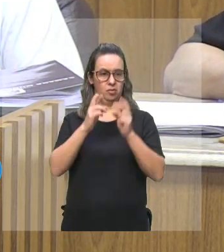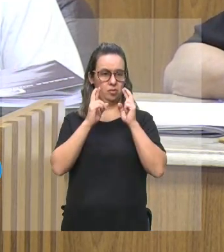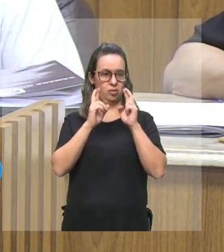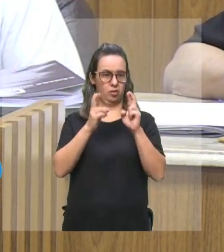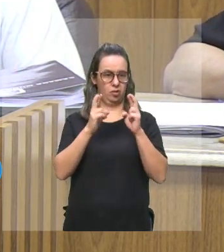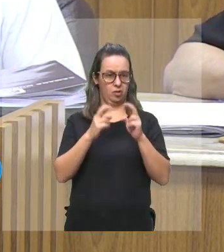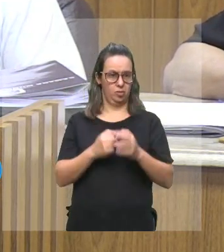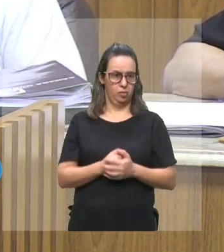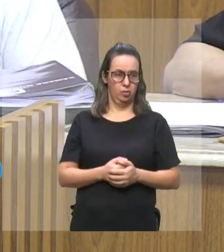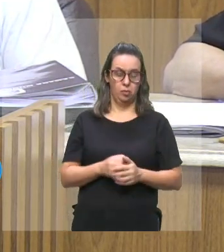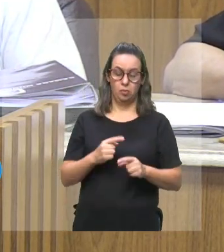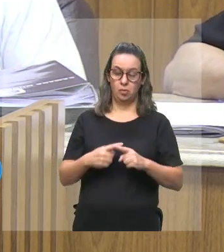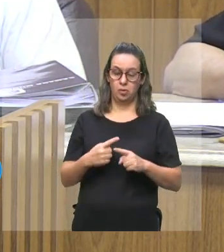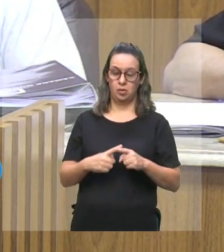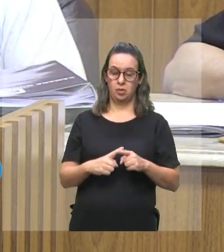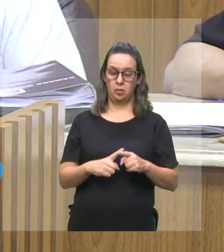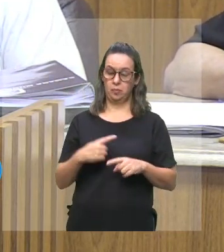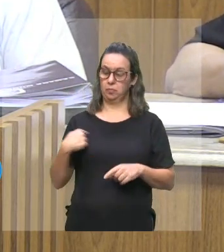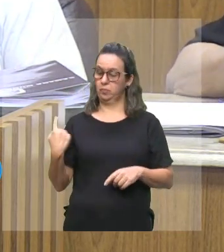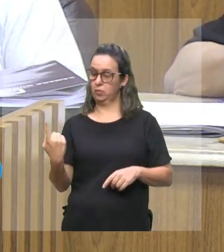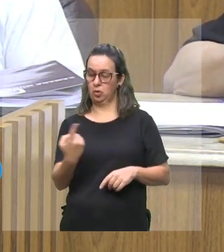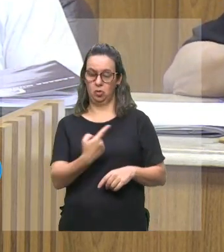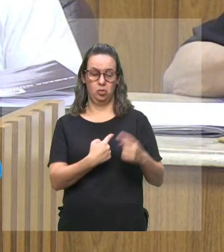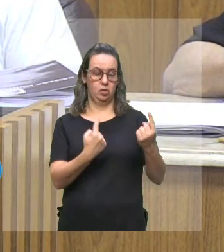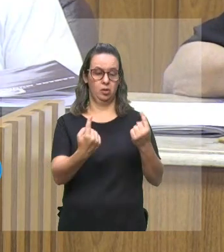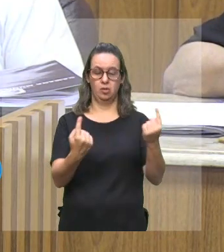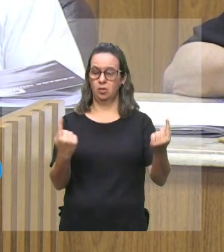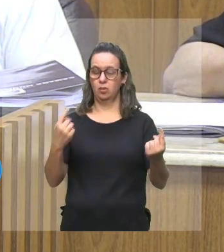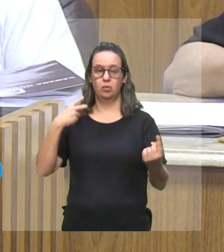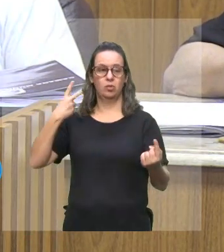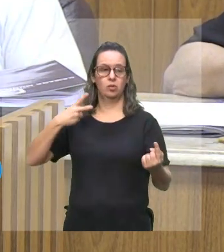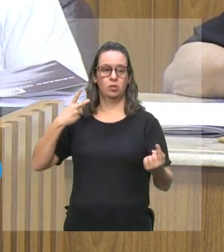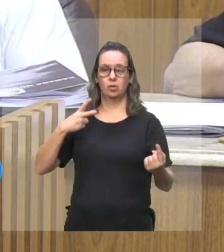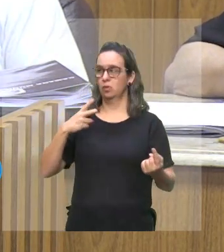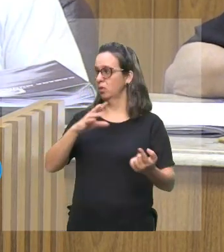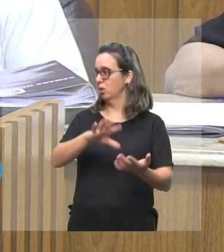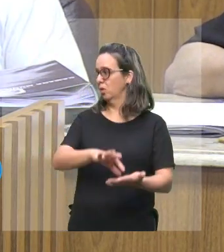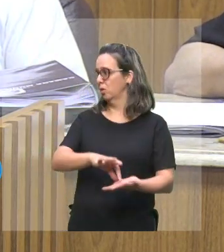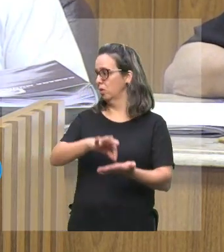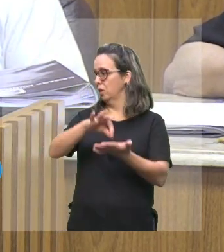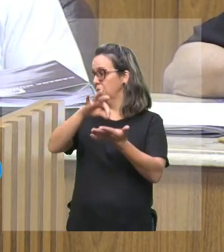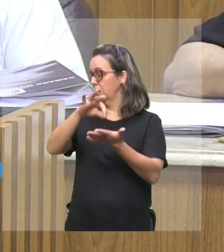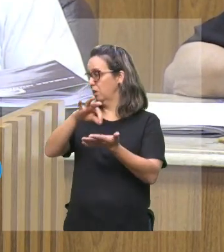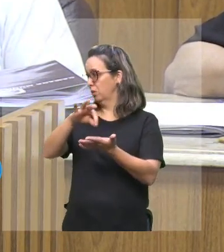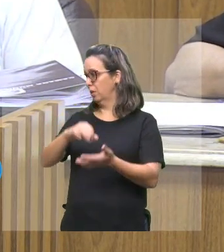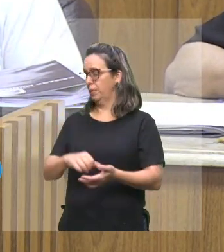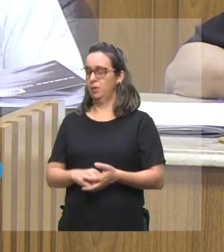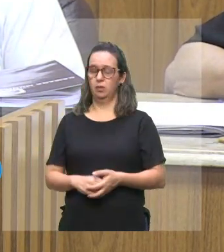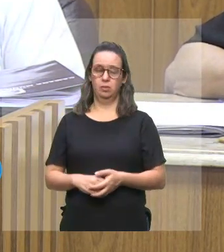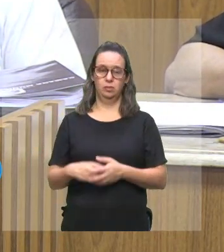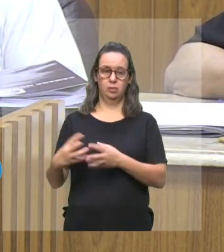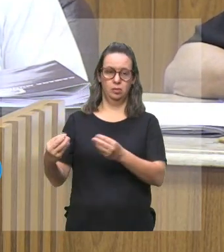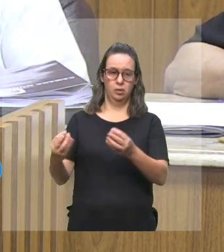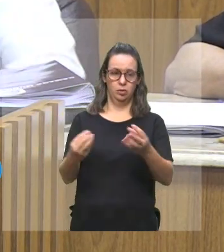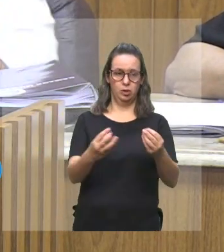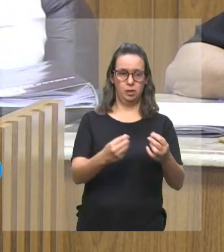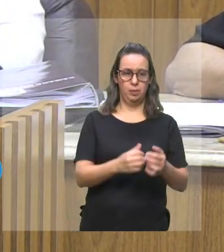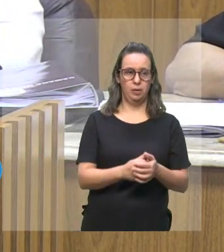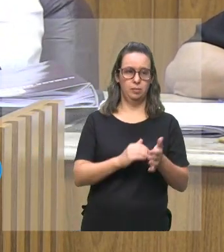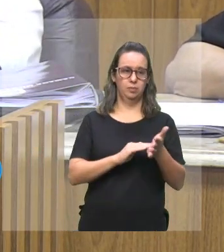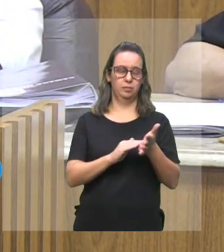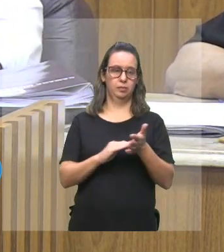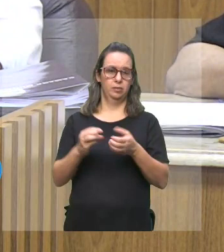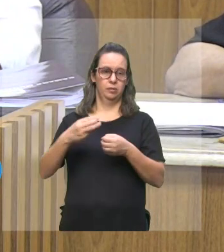legítimos representantes. Não poderia deixar de mencionar que muitos secretários municipais e diretores